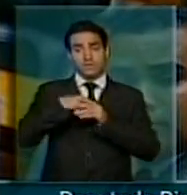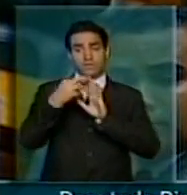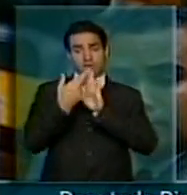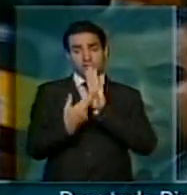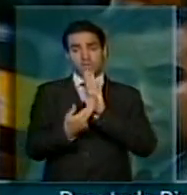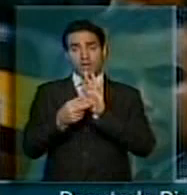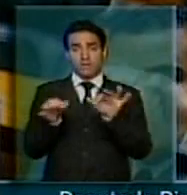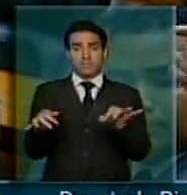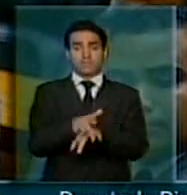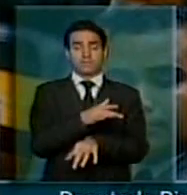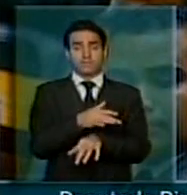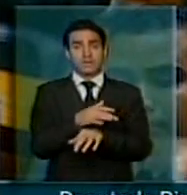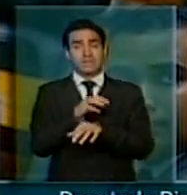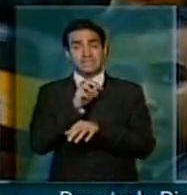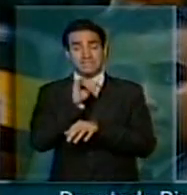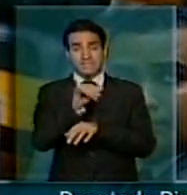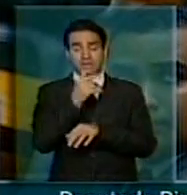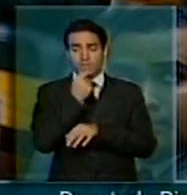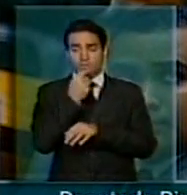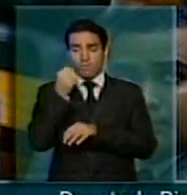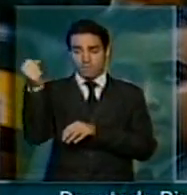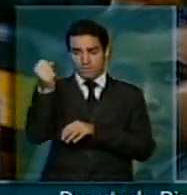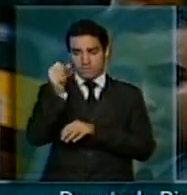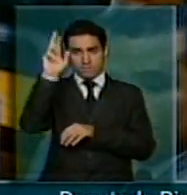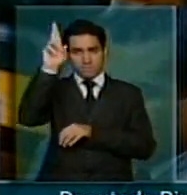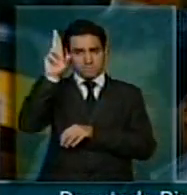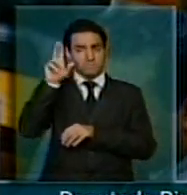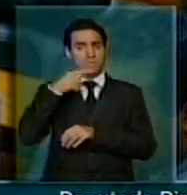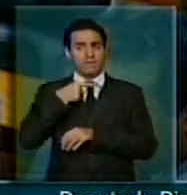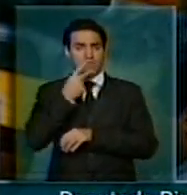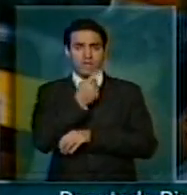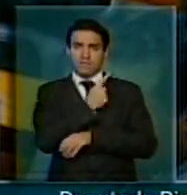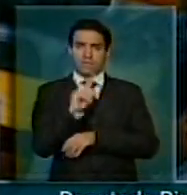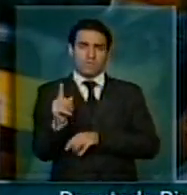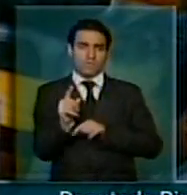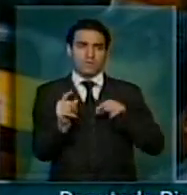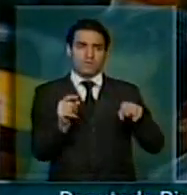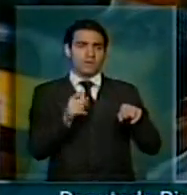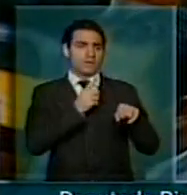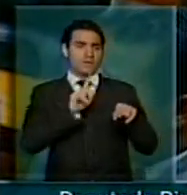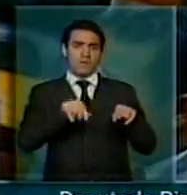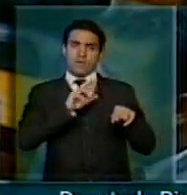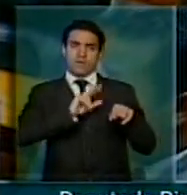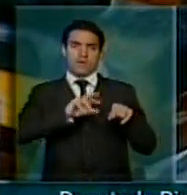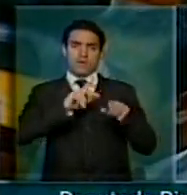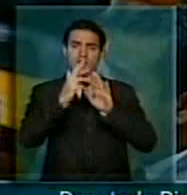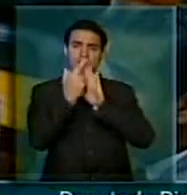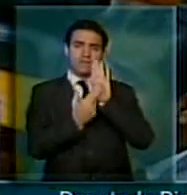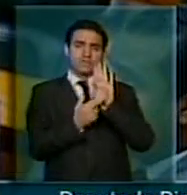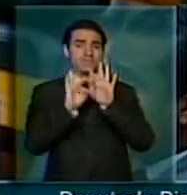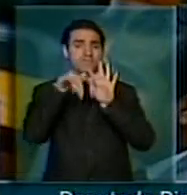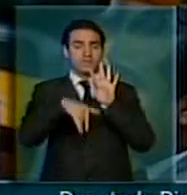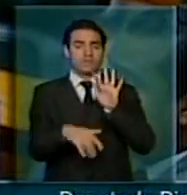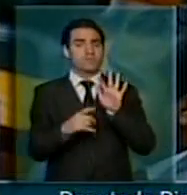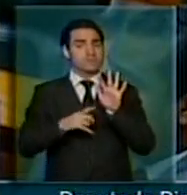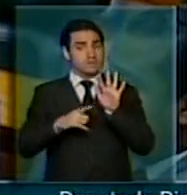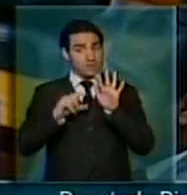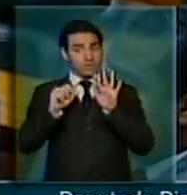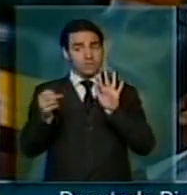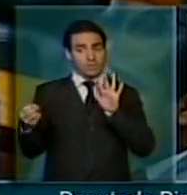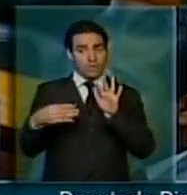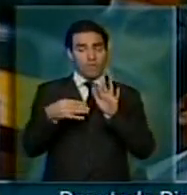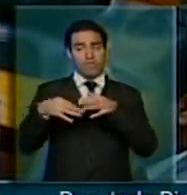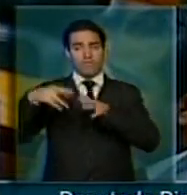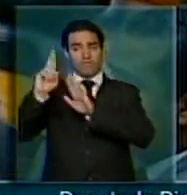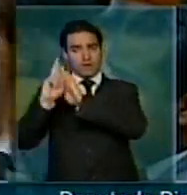já apresentado. Se o relator vier ao plenário e disser, não, este não é o relatório final, eu tenho aqui uma nova versão